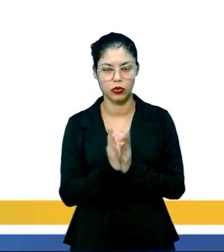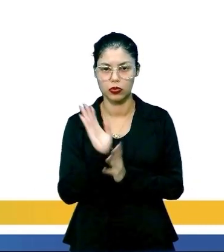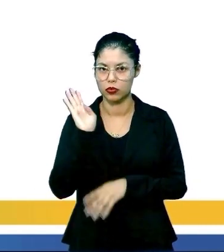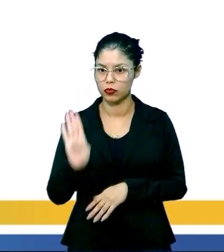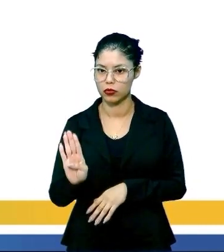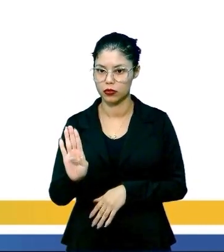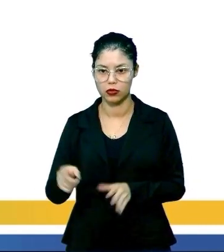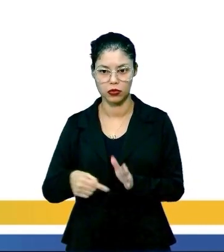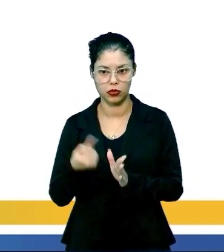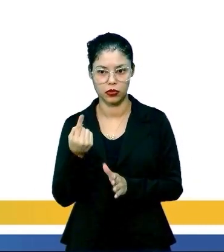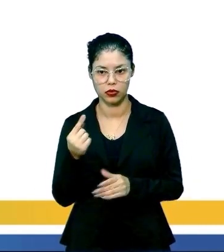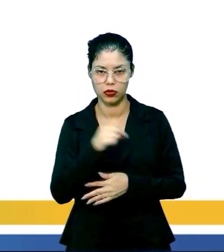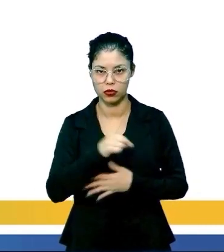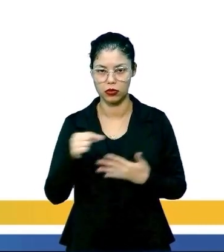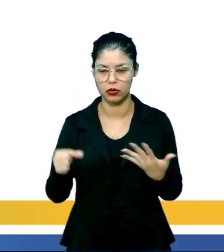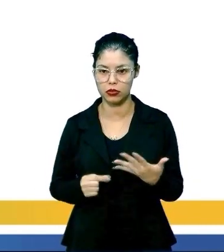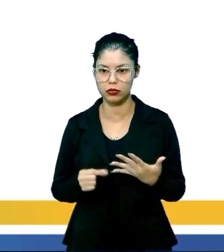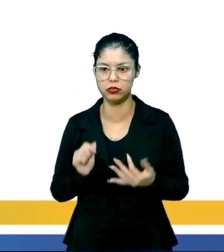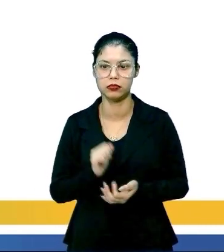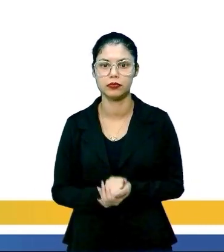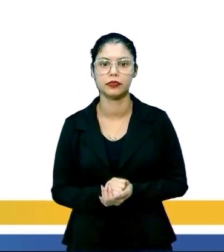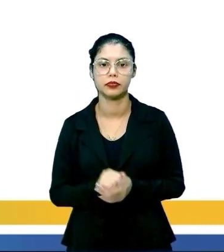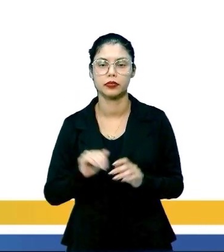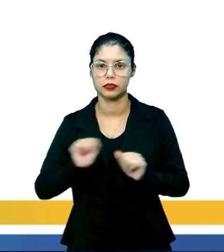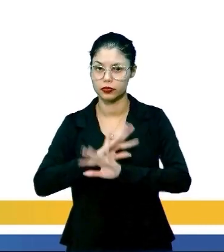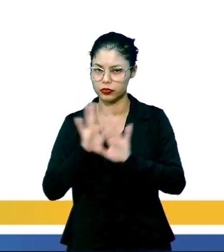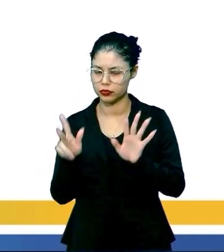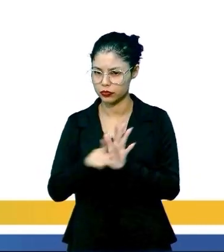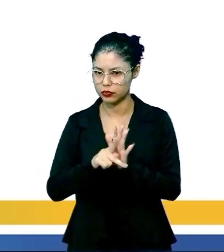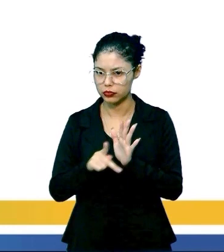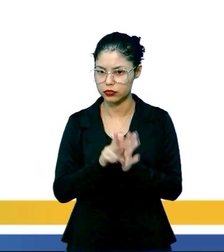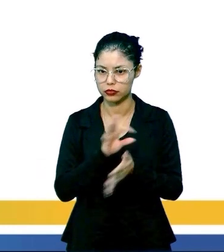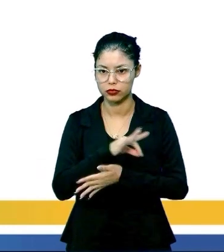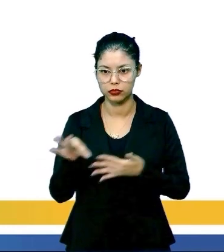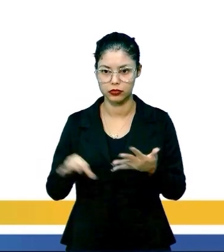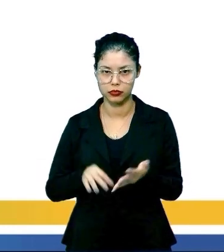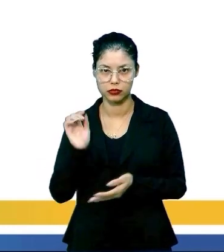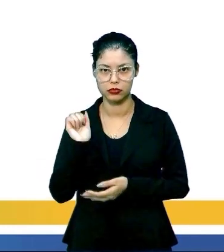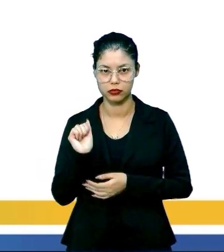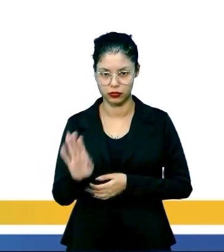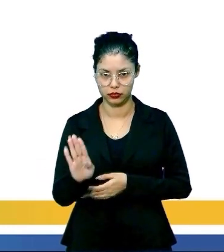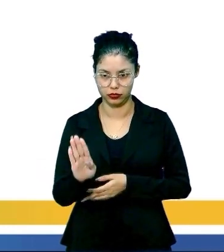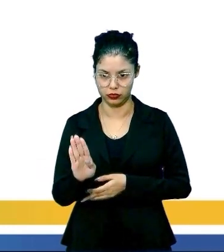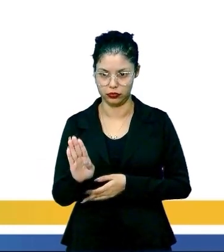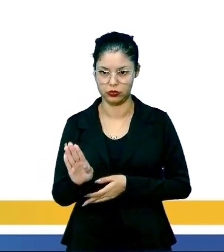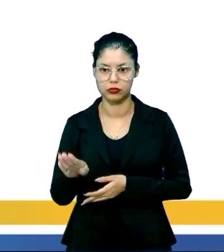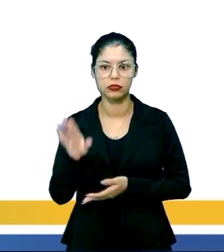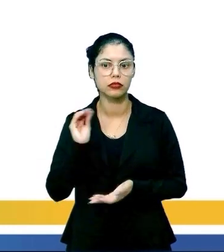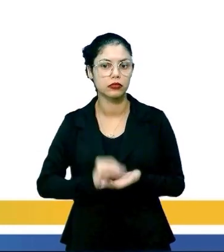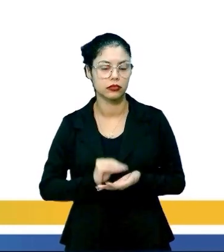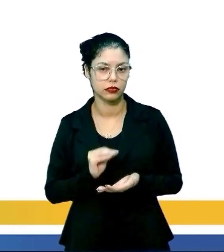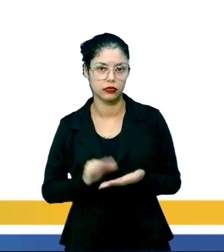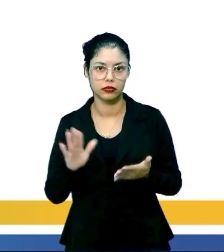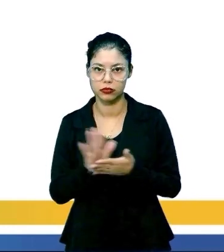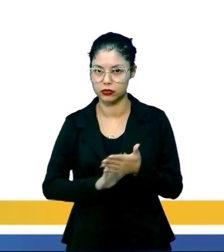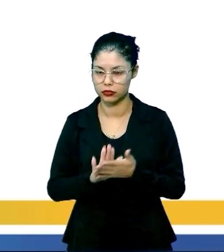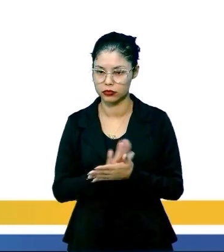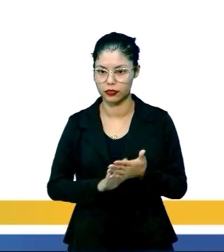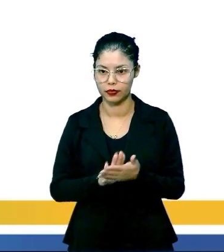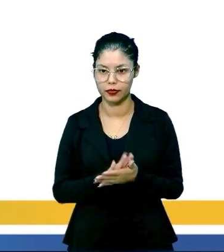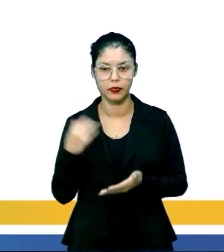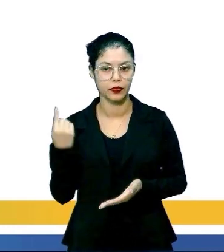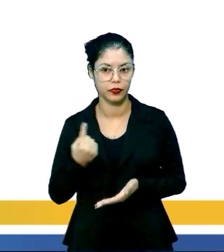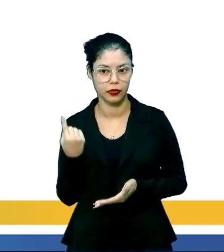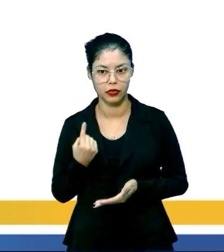no primeiro elemento. Ou seja, ficou lá um elemento no conjunto B sem ter nada, ele